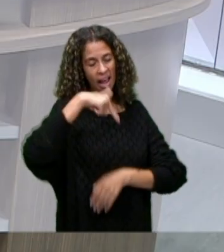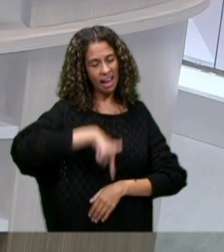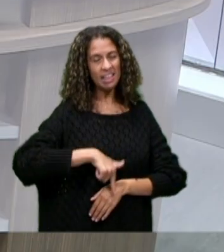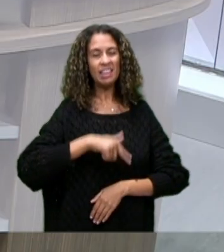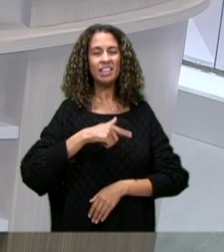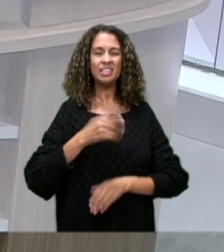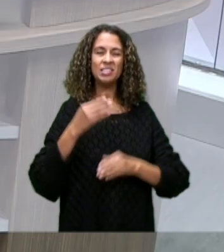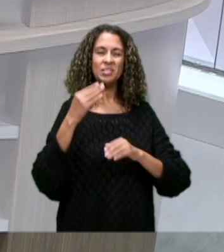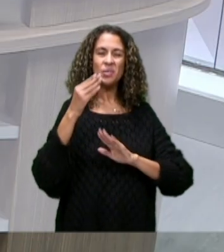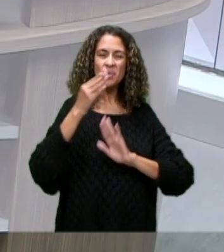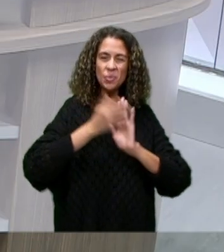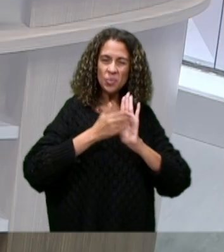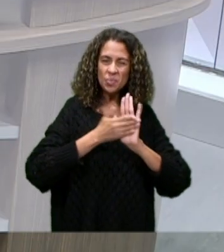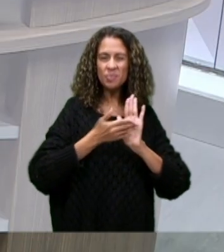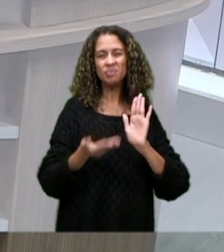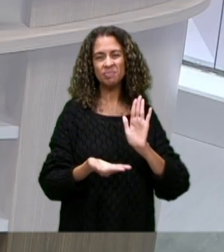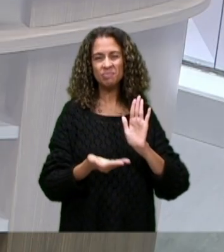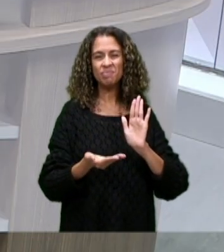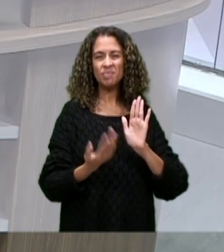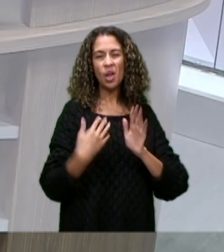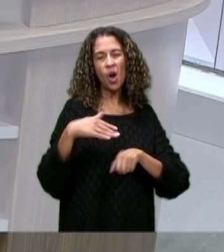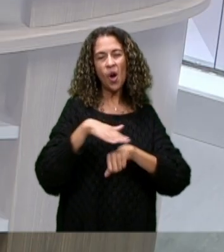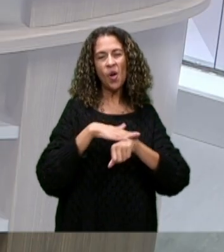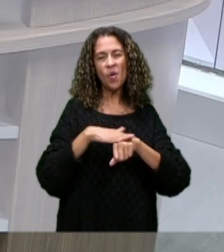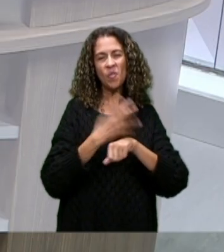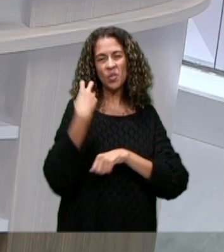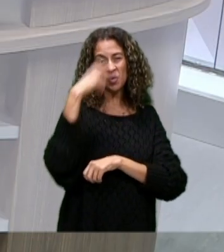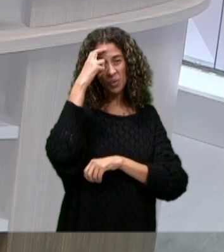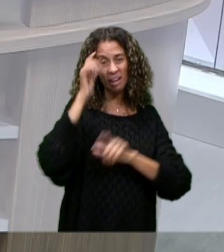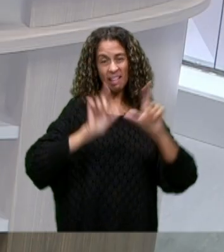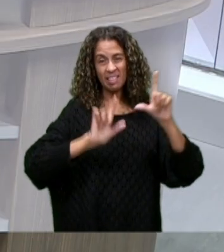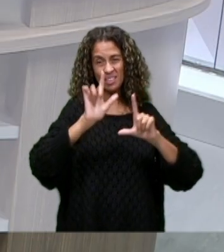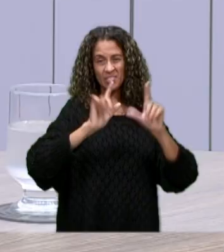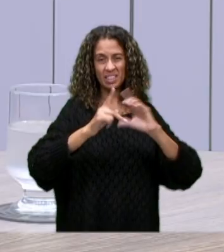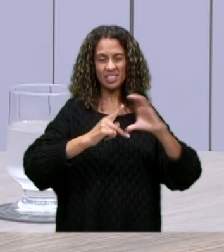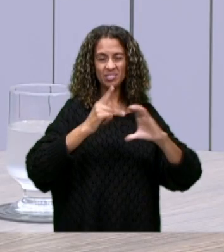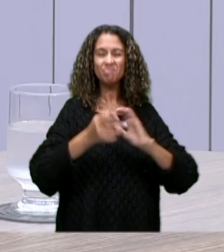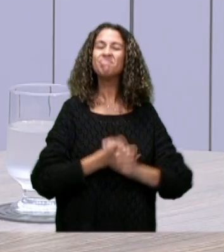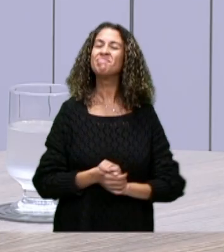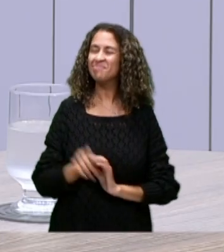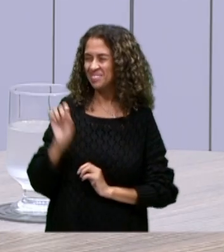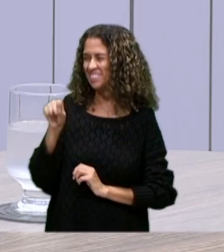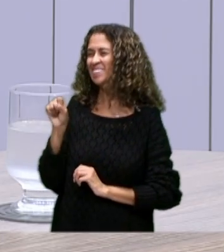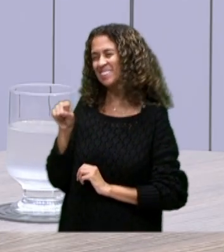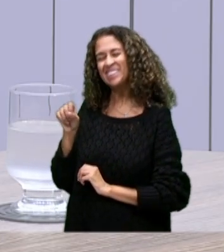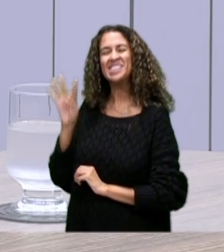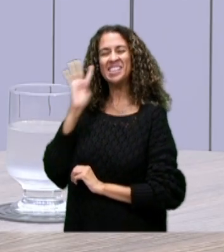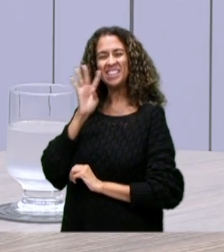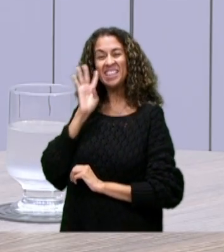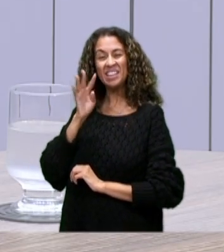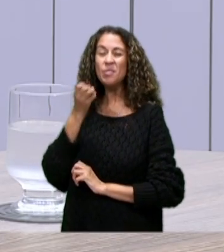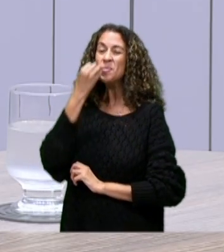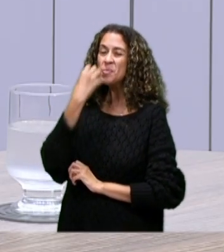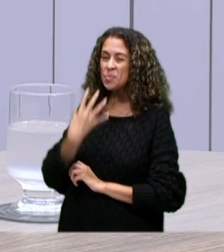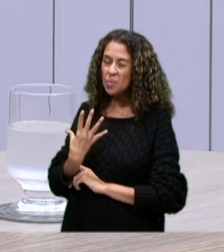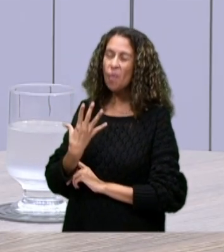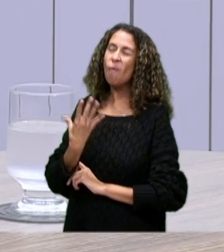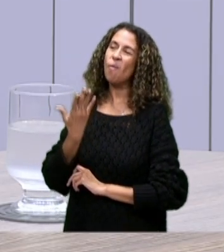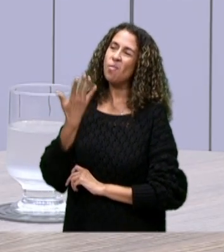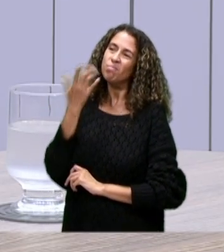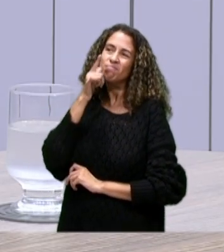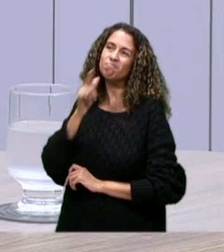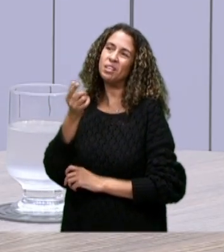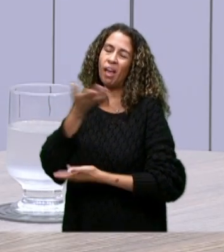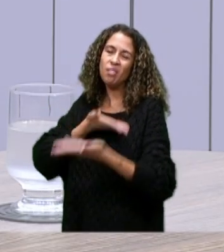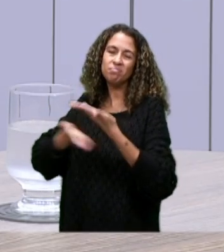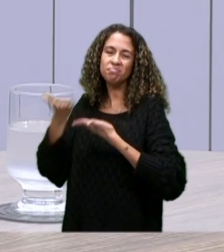no nosso programa, né? Aqui na nossa TV. Os outros 2 deram bem, foi legal. É muito bom poder falar sobre o